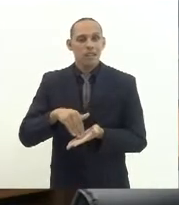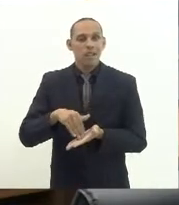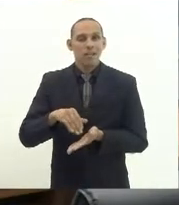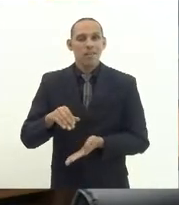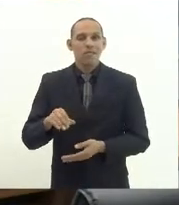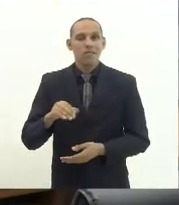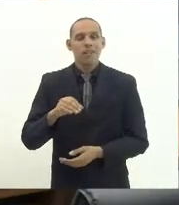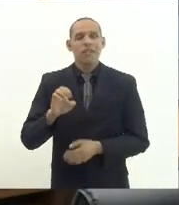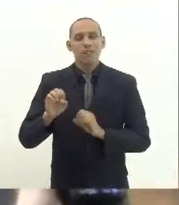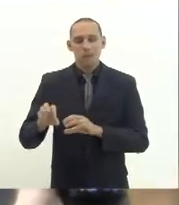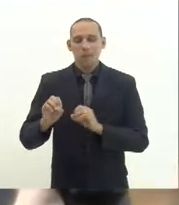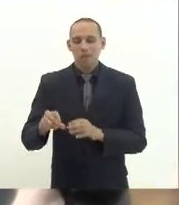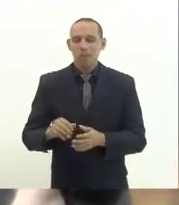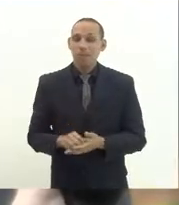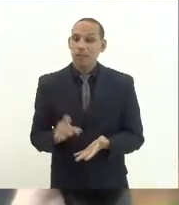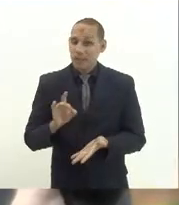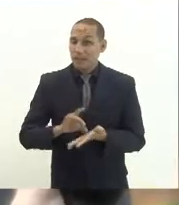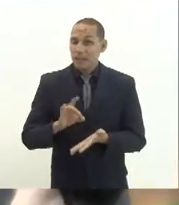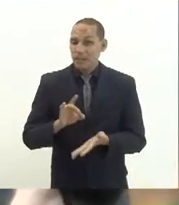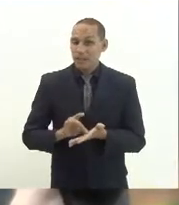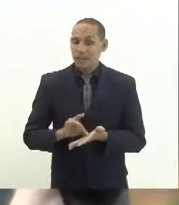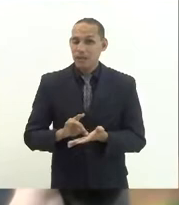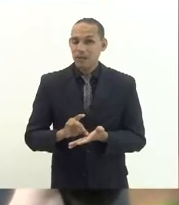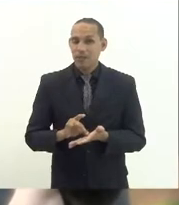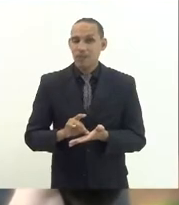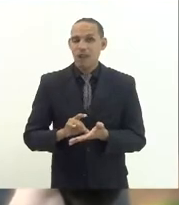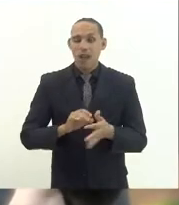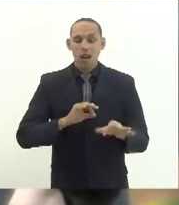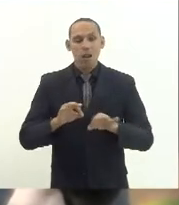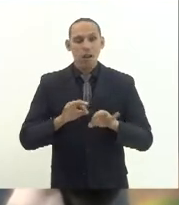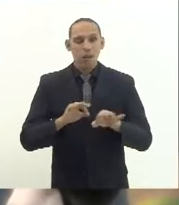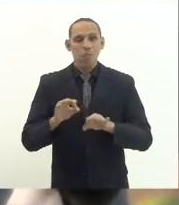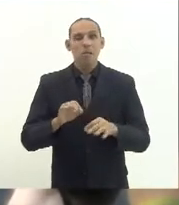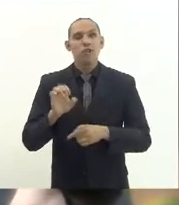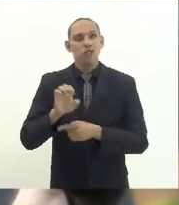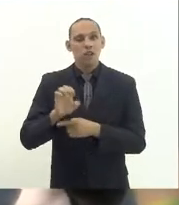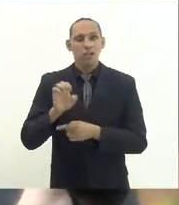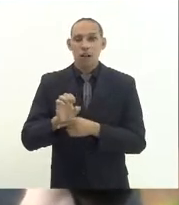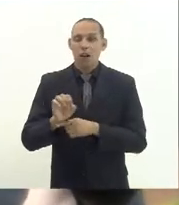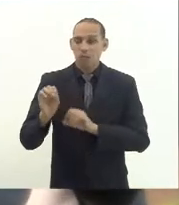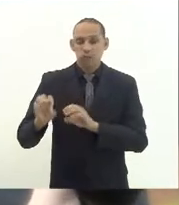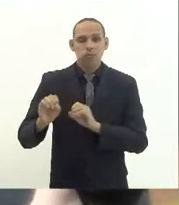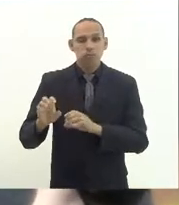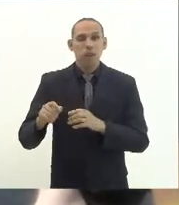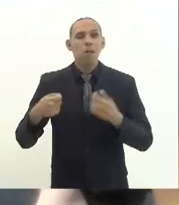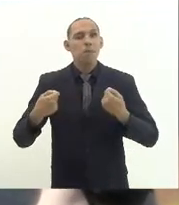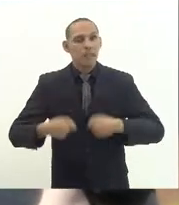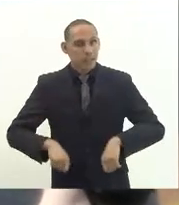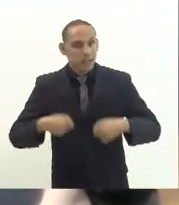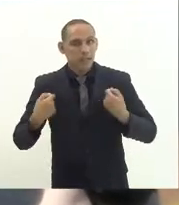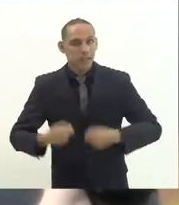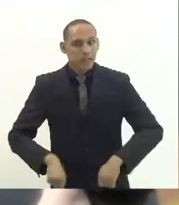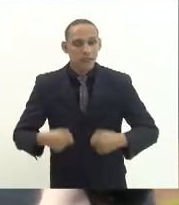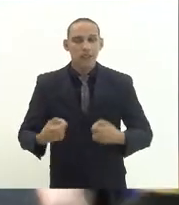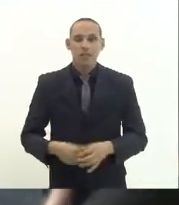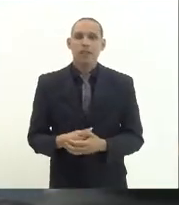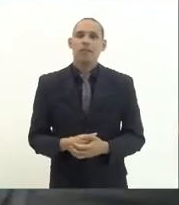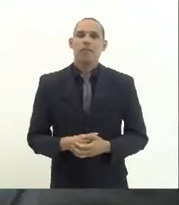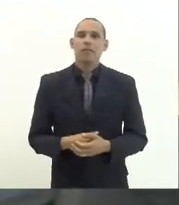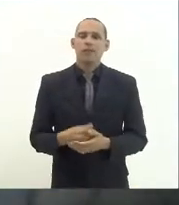educação e de fato o plano Estadual de Educação projeto que merece e carece de uma